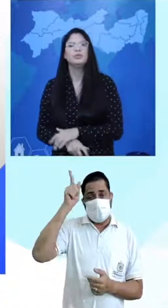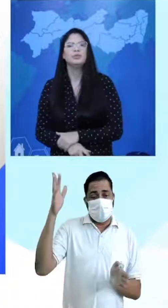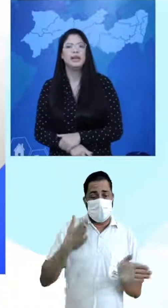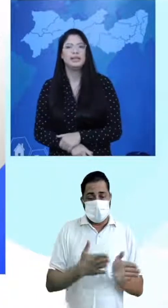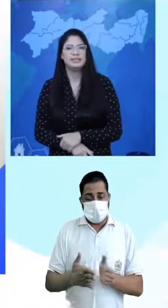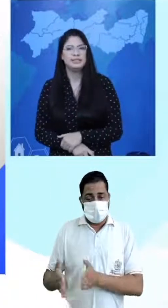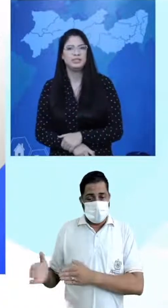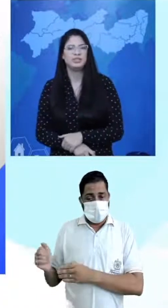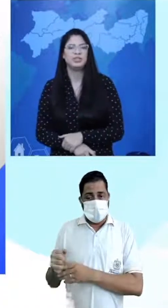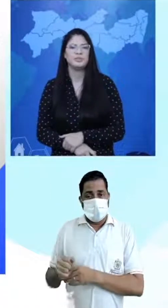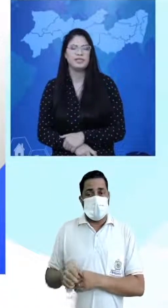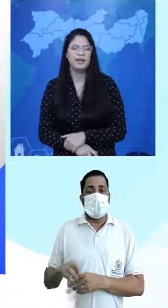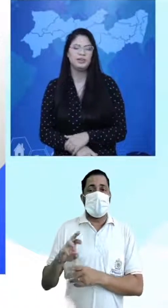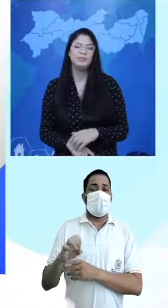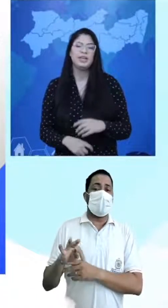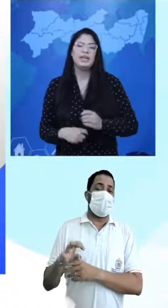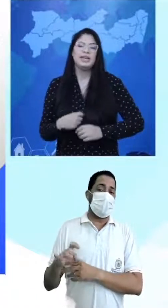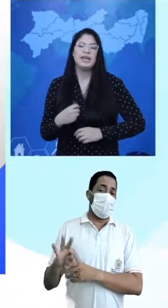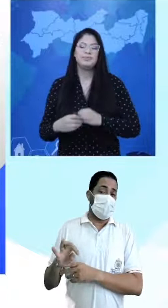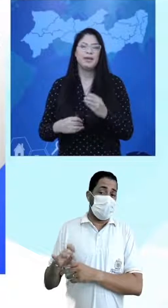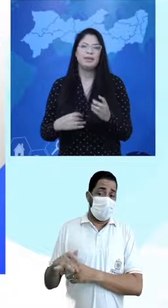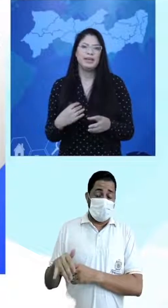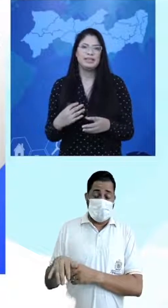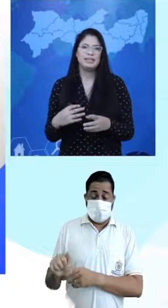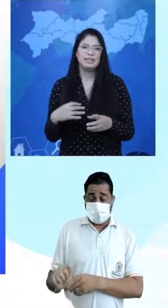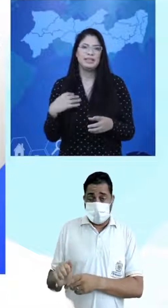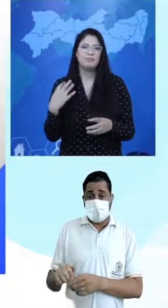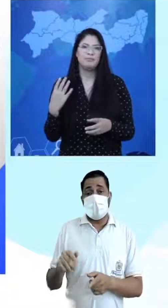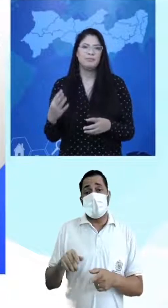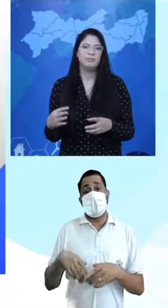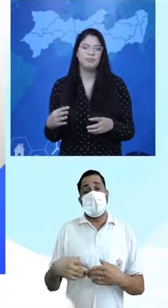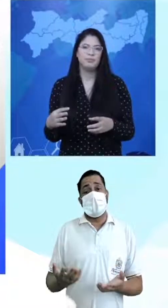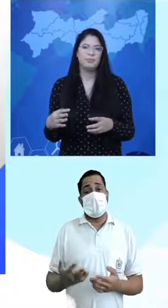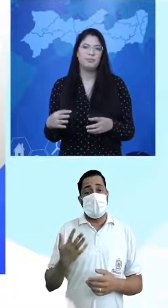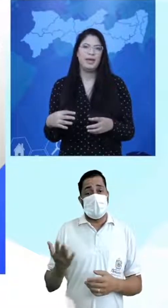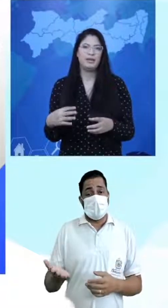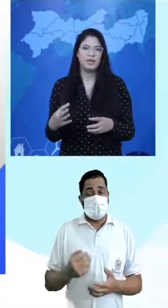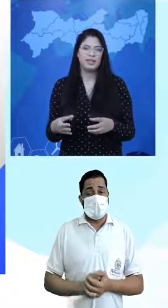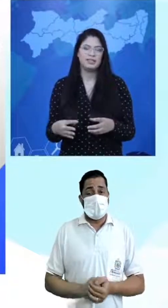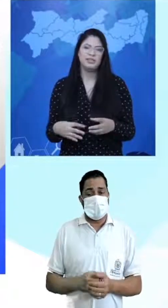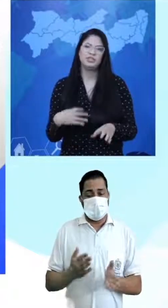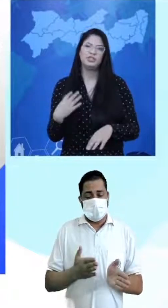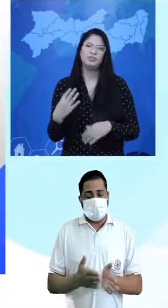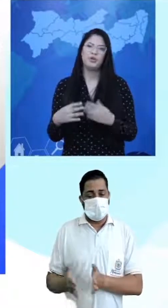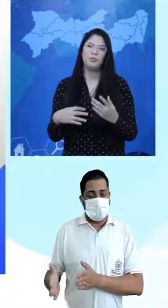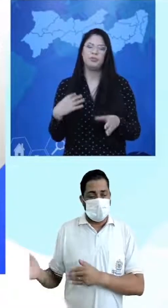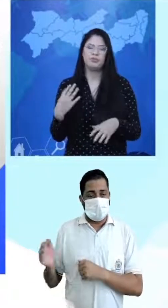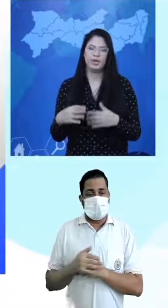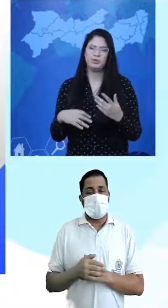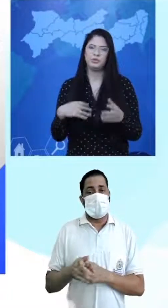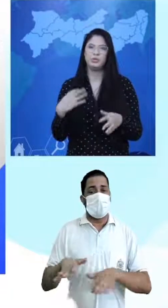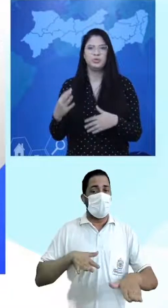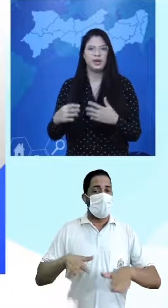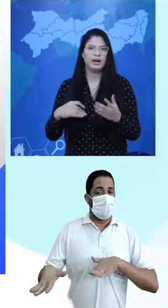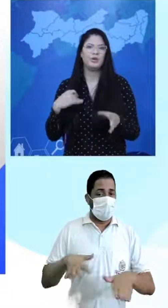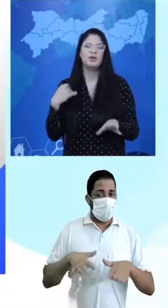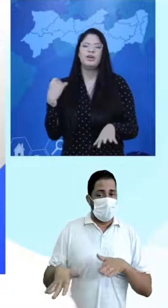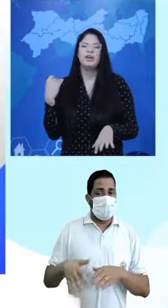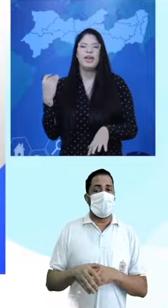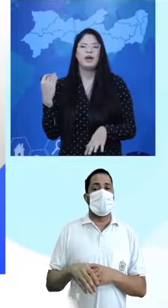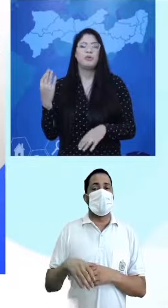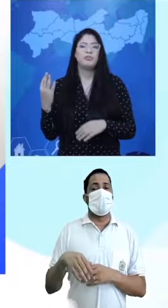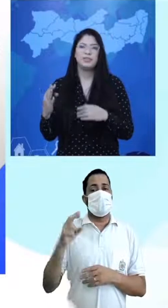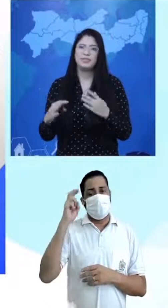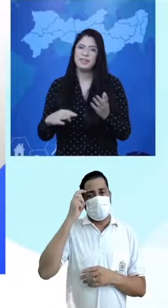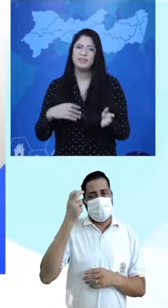do renascentista, certo? Esse período renascentista foi um movimento cultural,